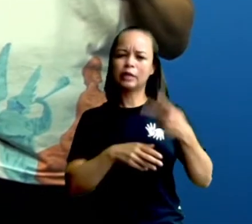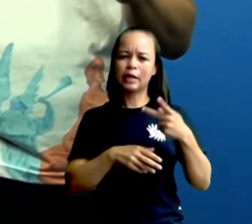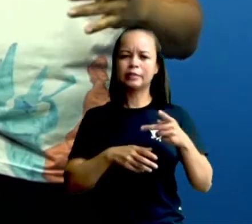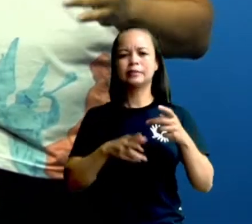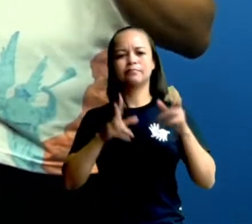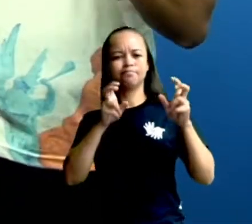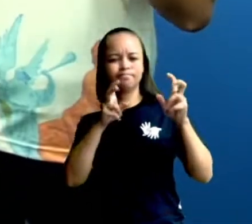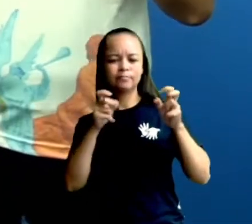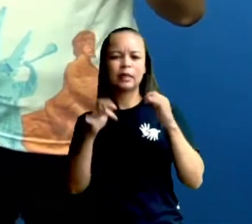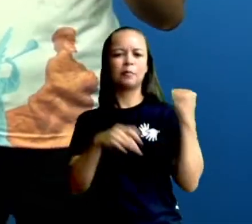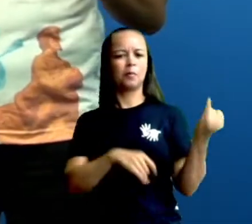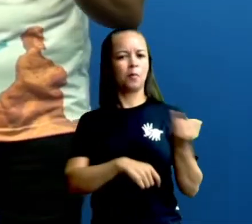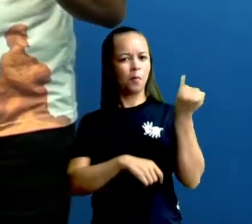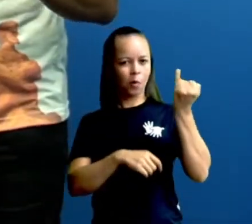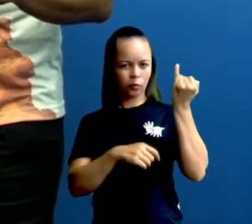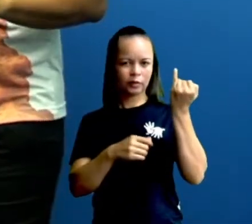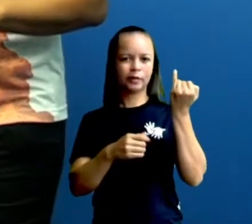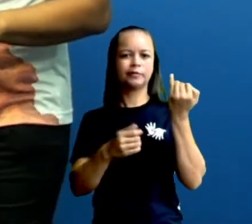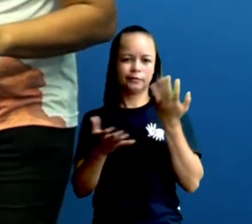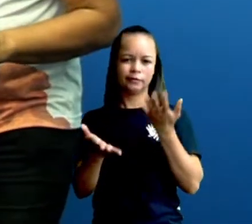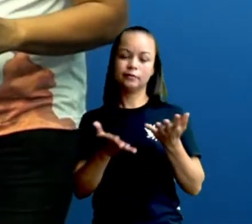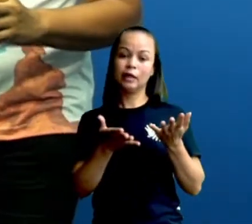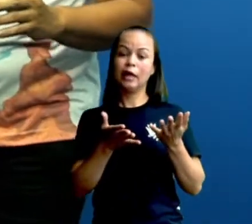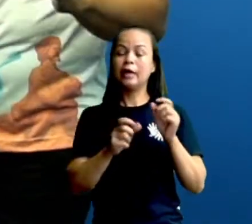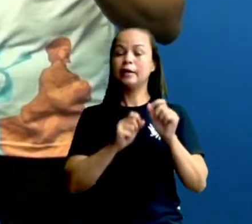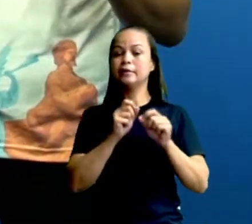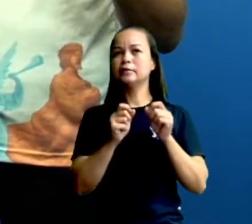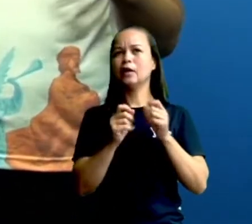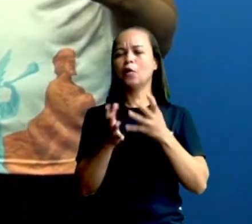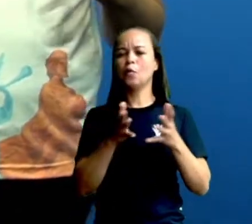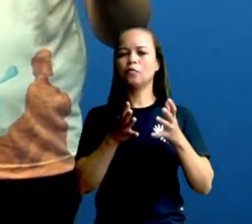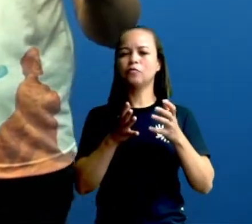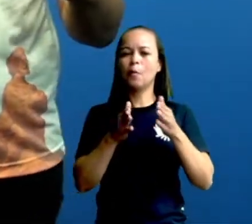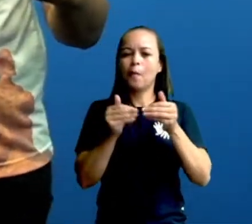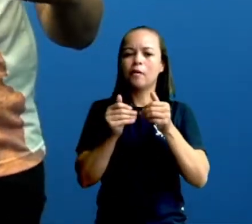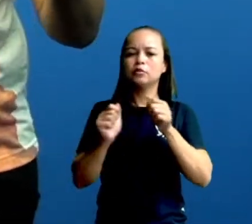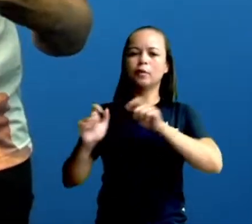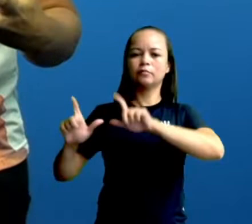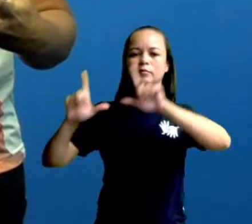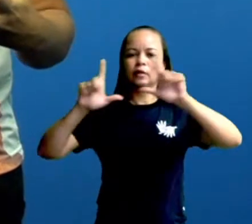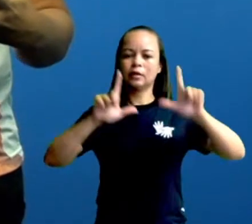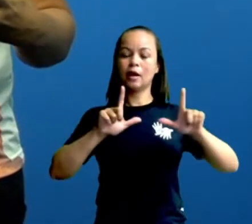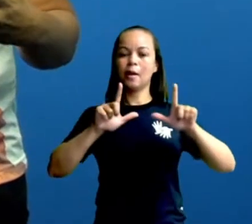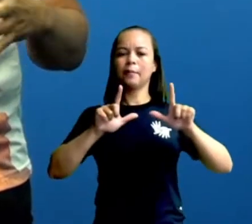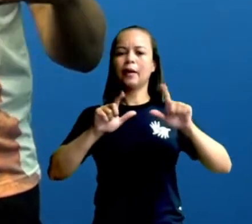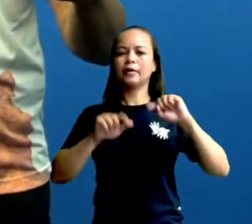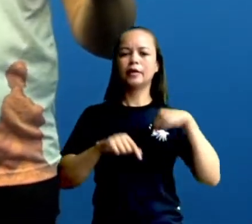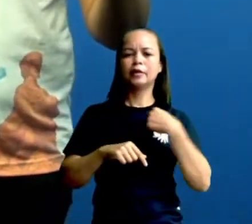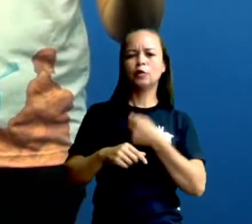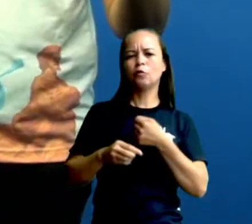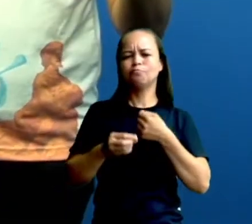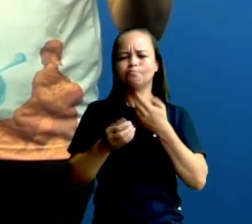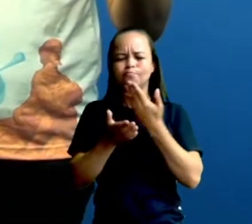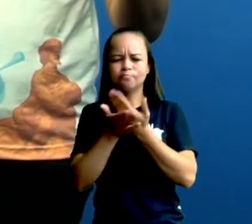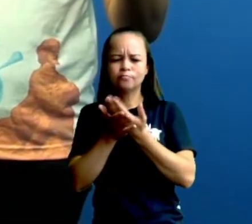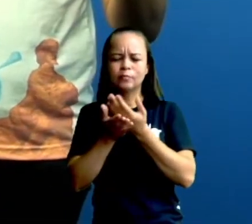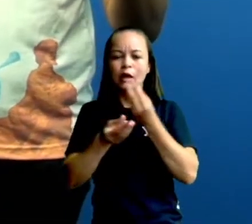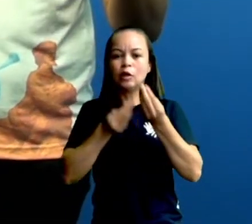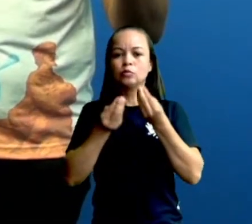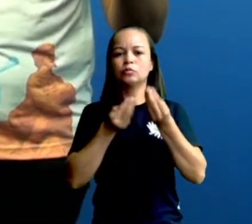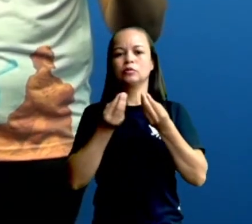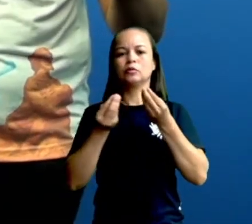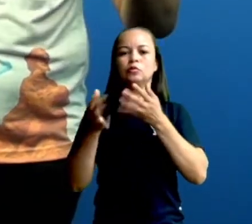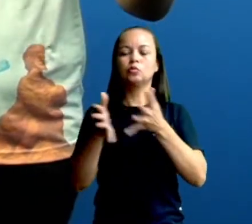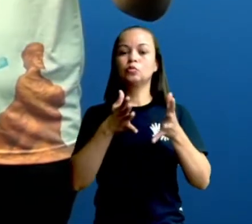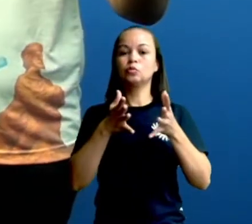a nossa aula de hoje. Eu já vou pedir para a produção ir para o nosso próximo slide, para que a gente possa justamente metabolizar aquilo que a gente vai ter como